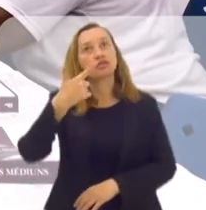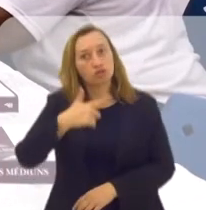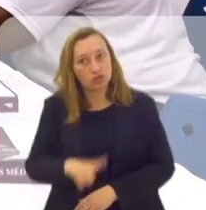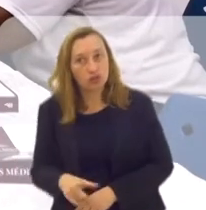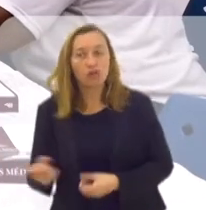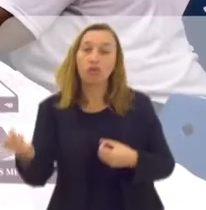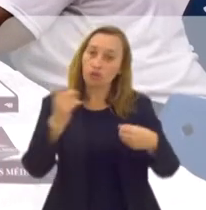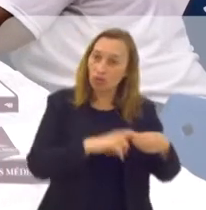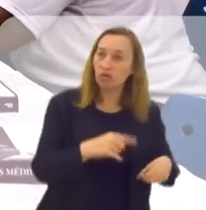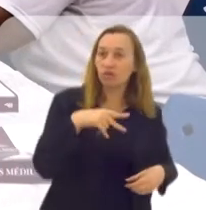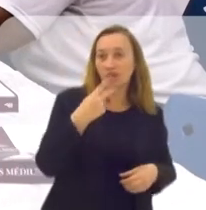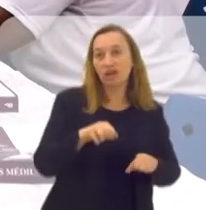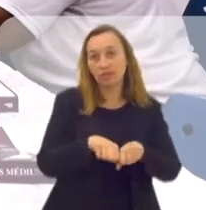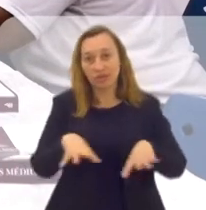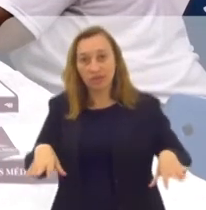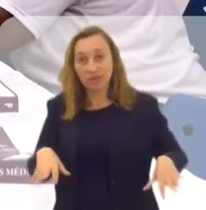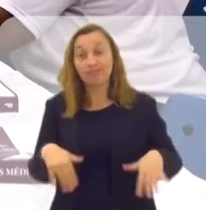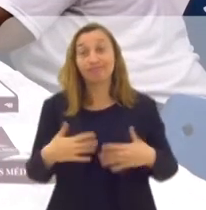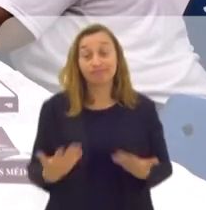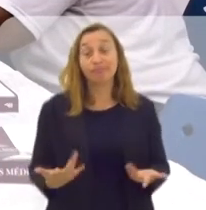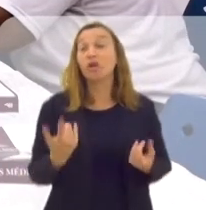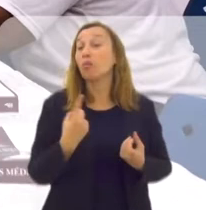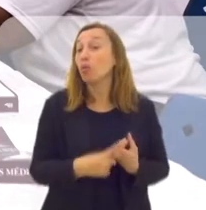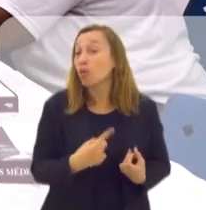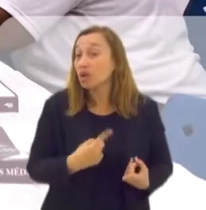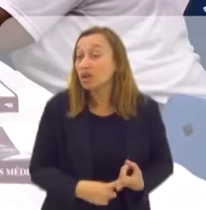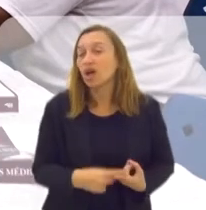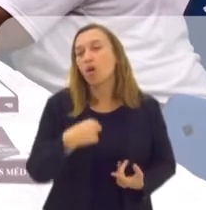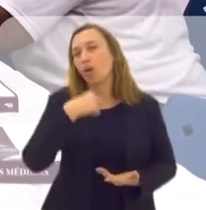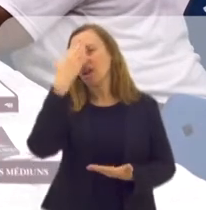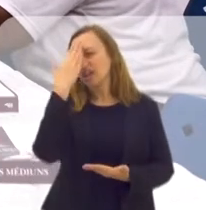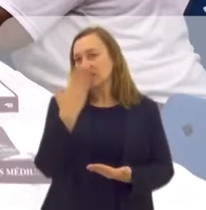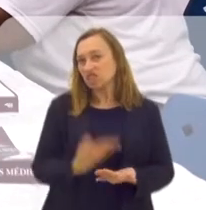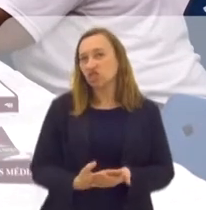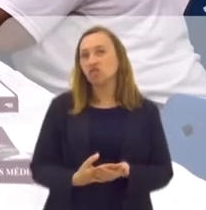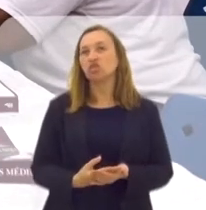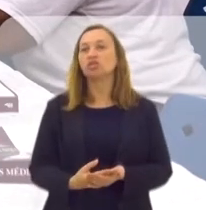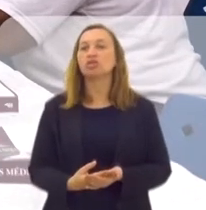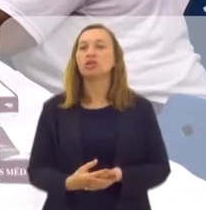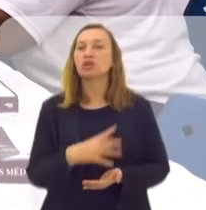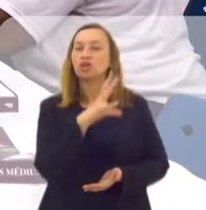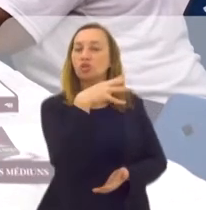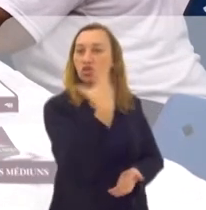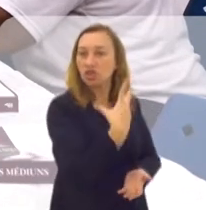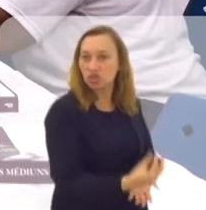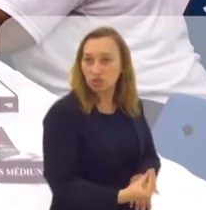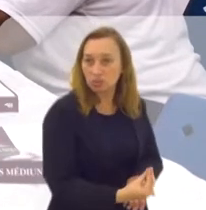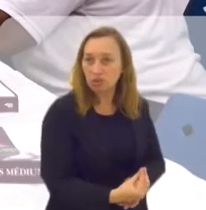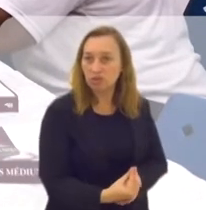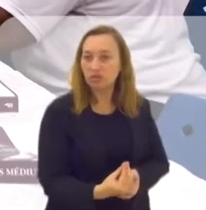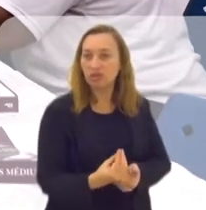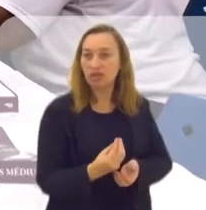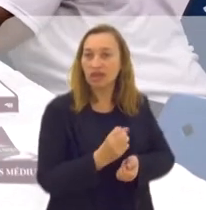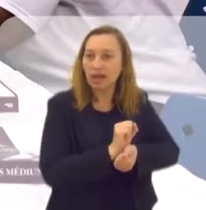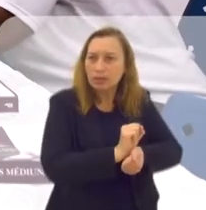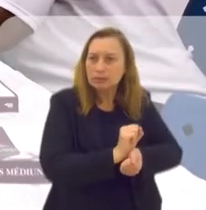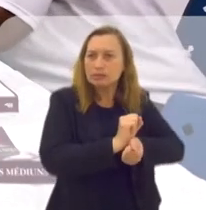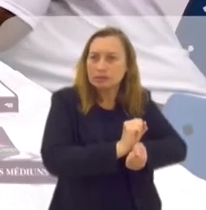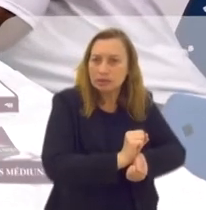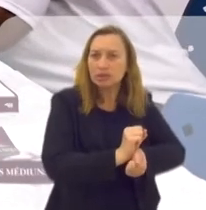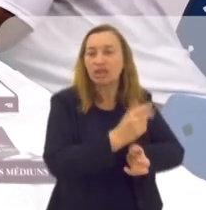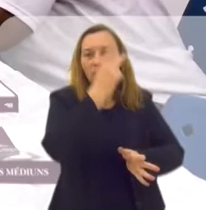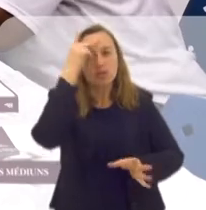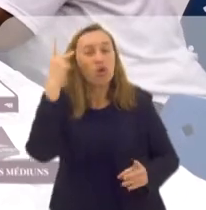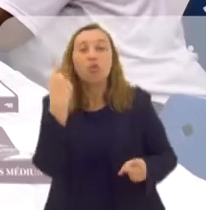comunicação. De novo, eu volto a falar da pandemia. Por quê? Porque eu acredito que foram espíritos que ficaram